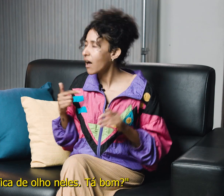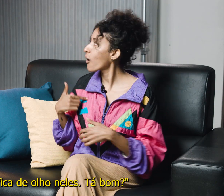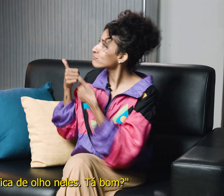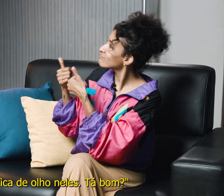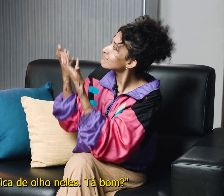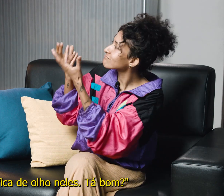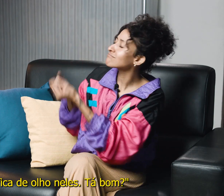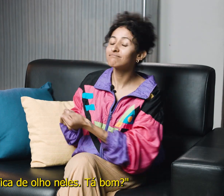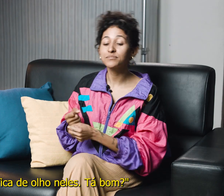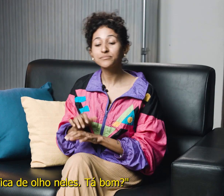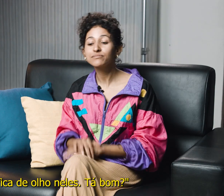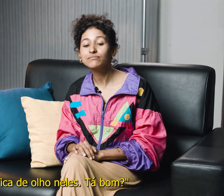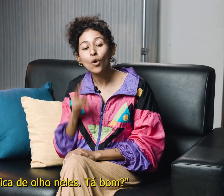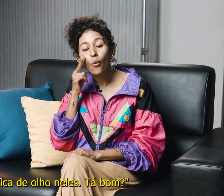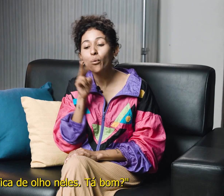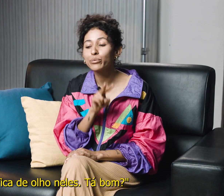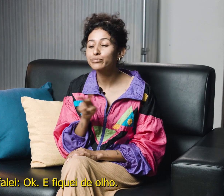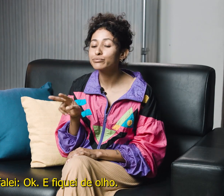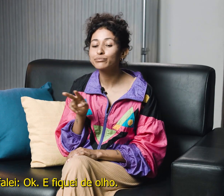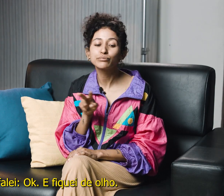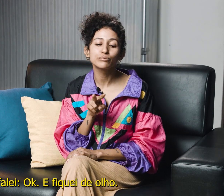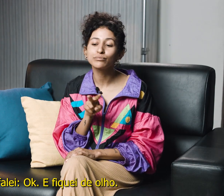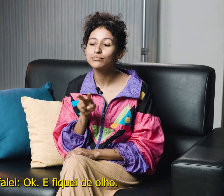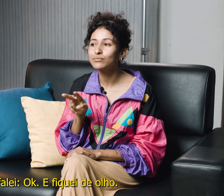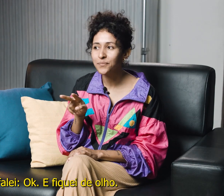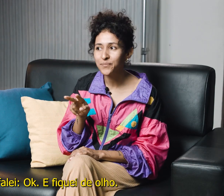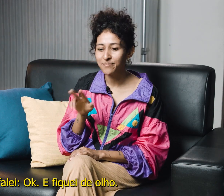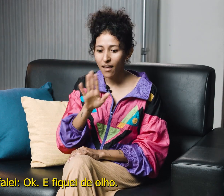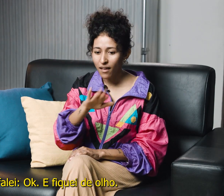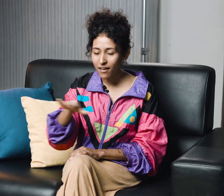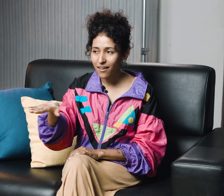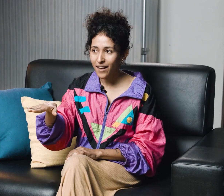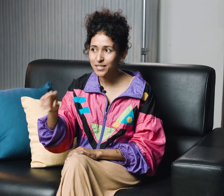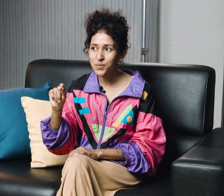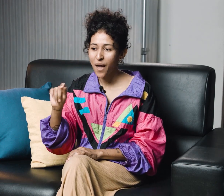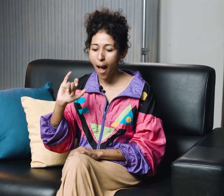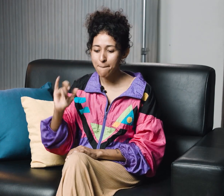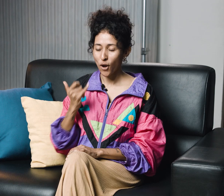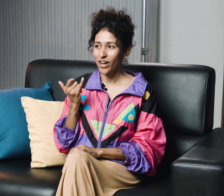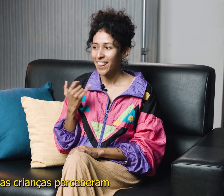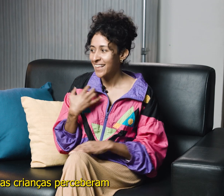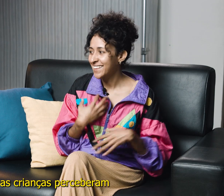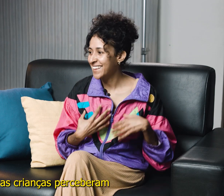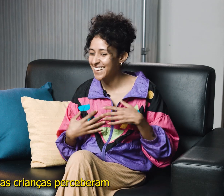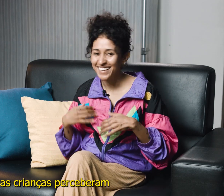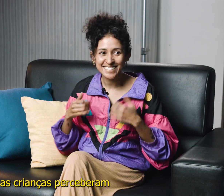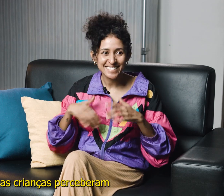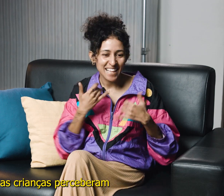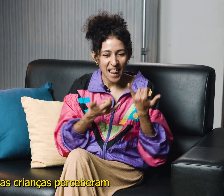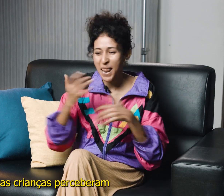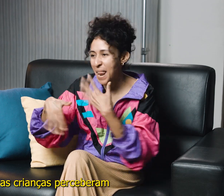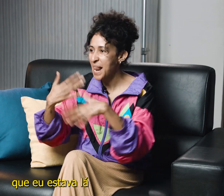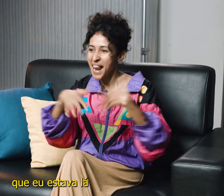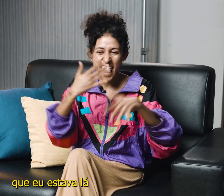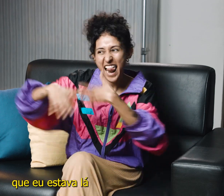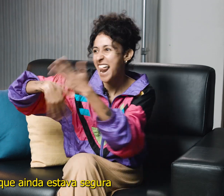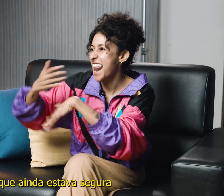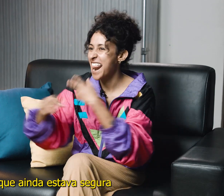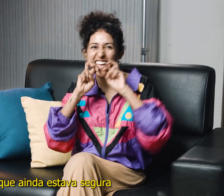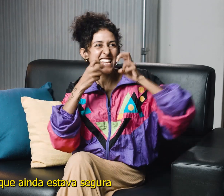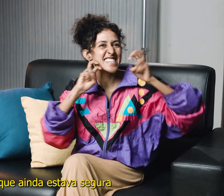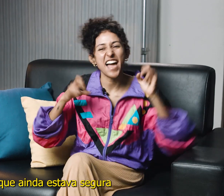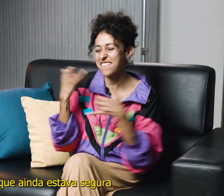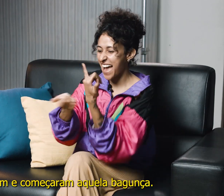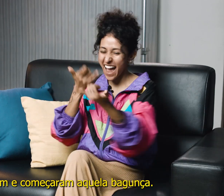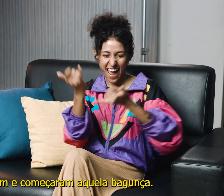sabe Libras, mas fica de olho neles, tá bom? Eu falei, ok, fiquei de olho. E as crianças perceberam que eu estava lá,